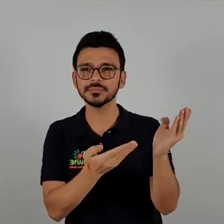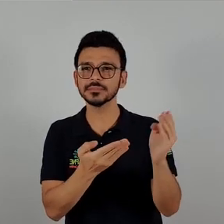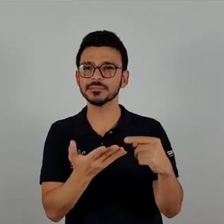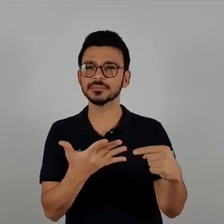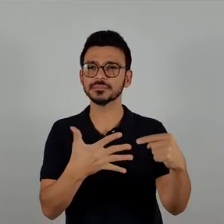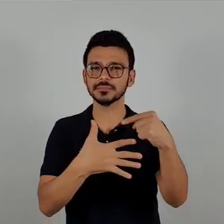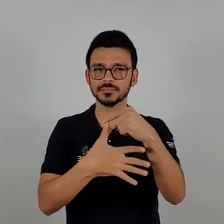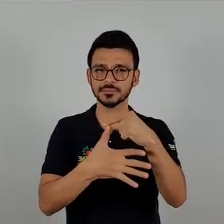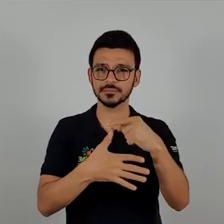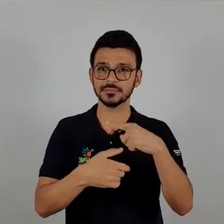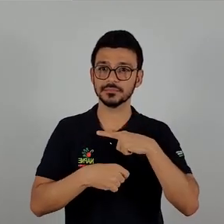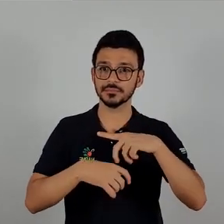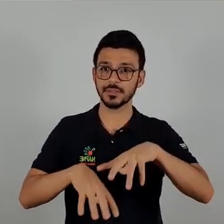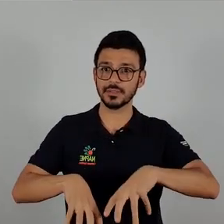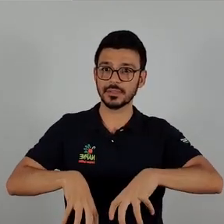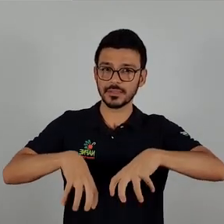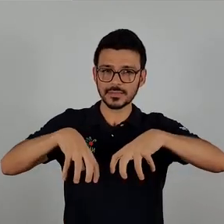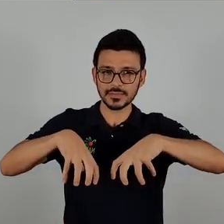caules,